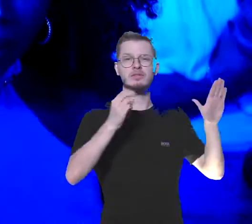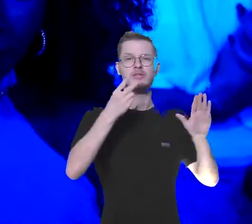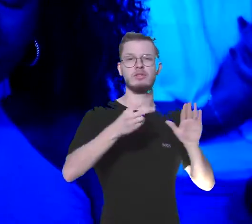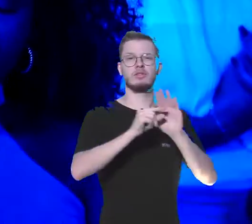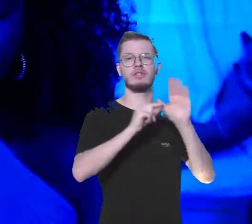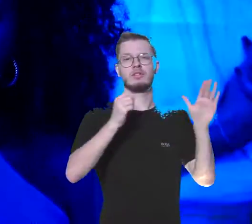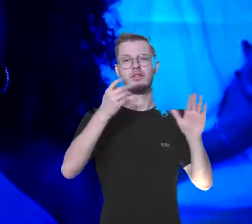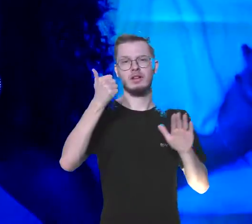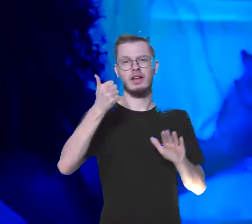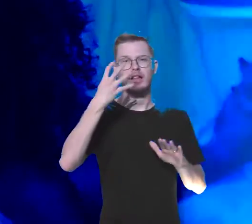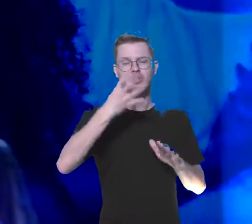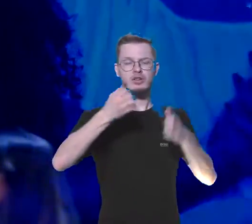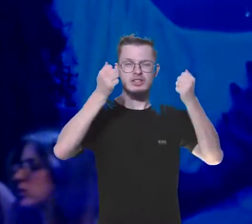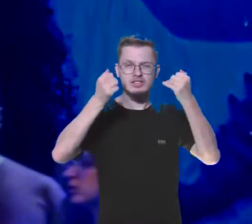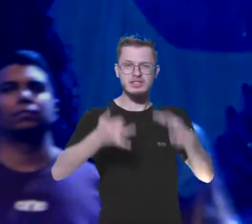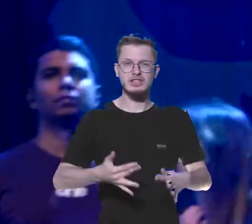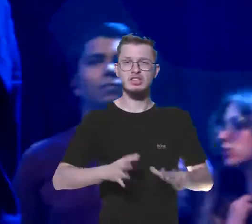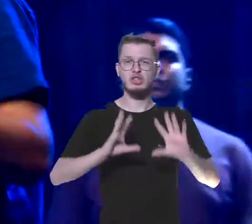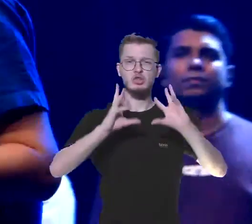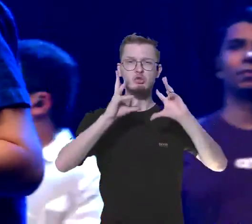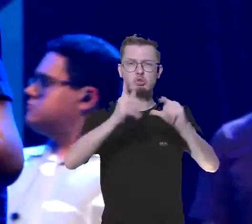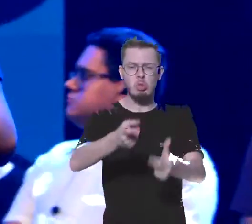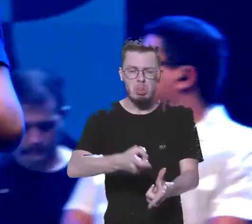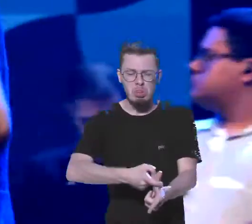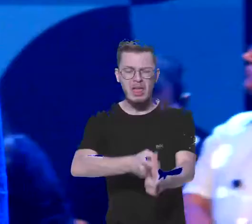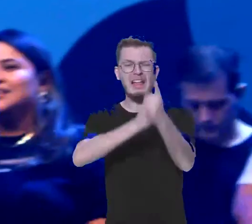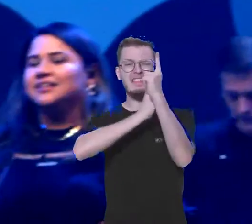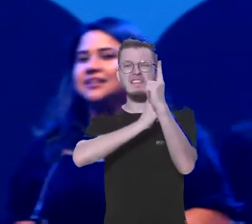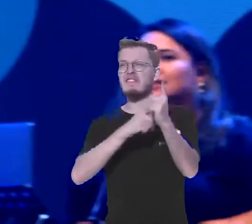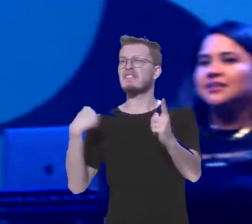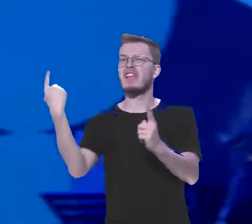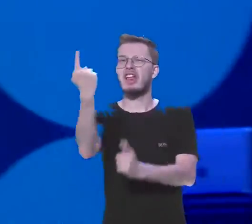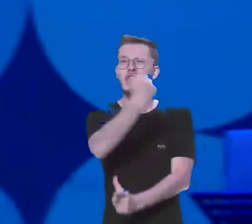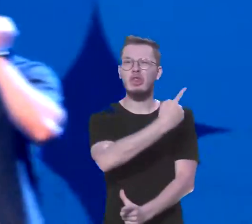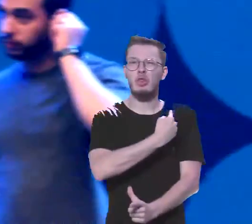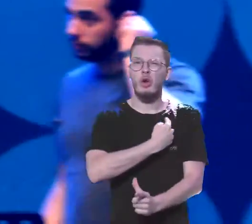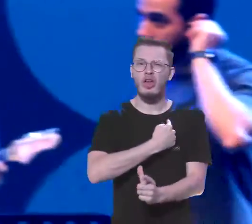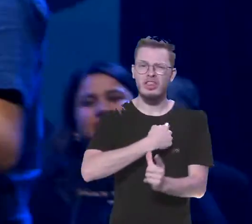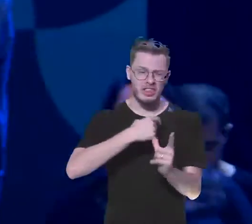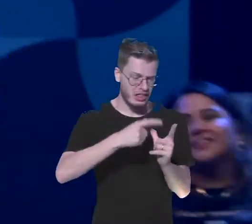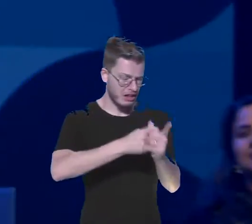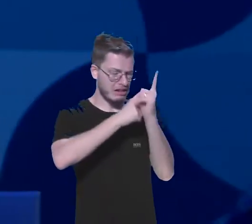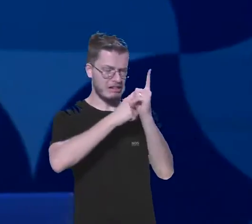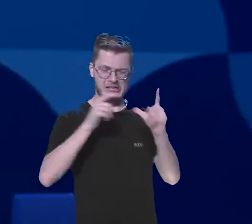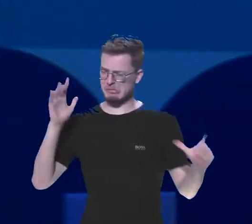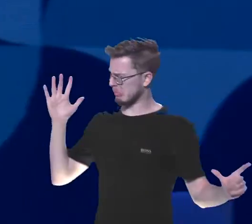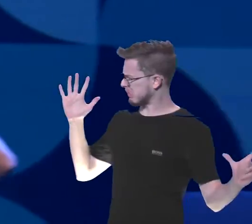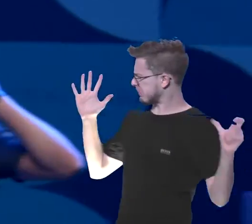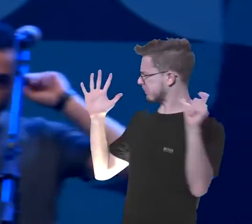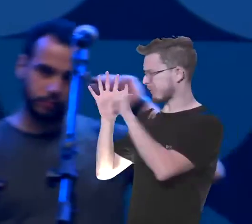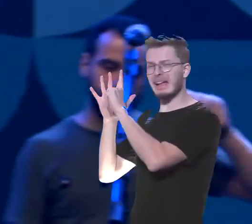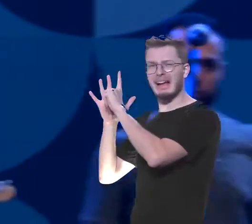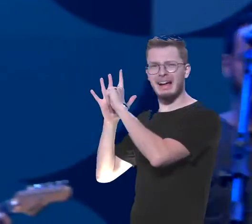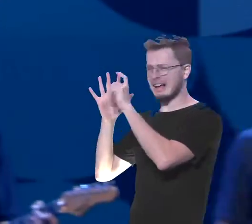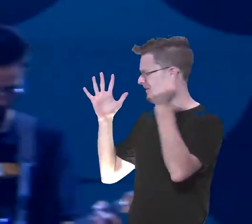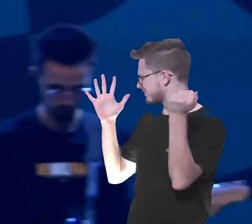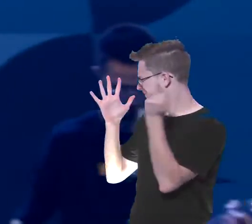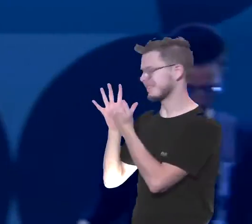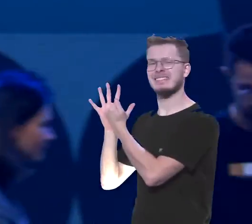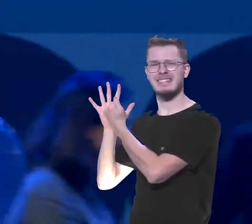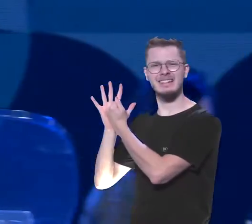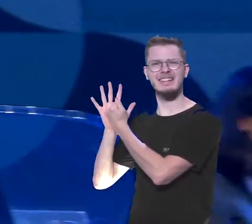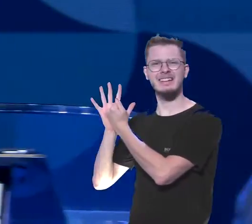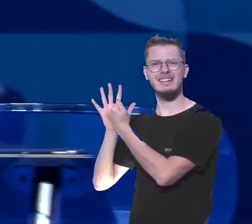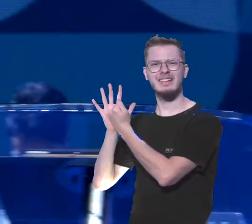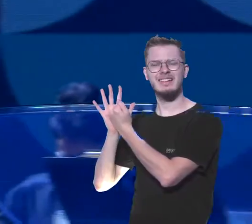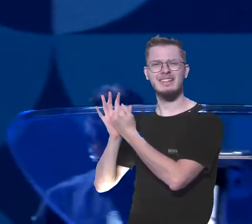contra mim e contra você foi encravado em suas mãos na cruz do Calvário. E hoje o que você vai fazer? O escrito de dívida que